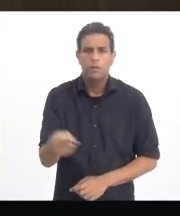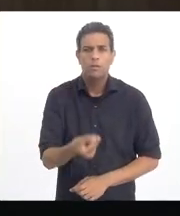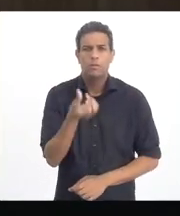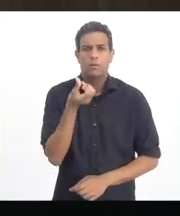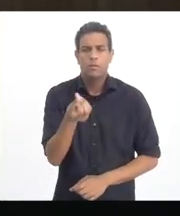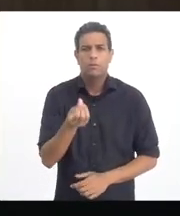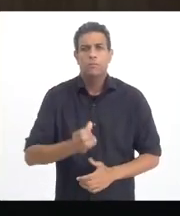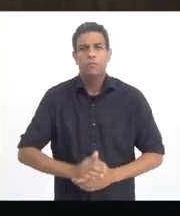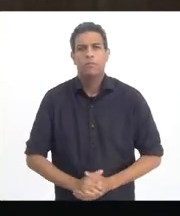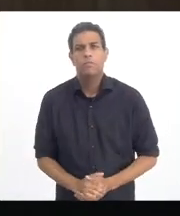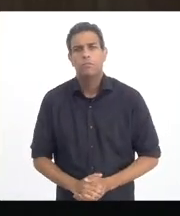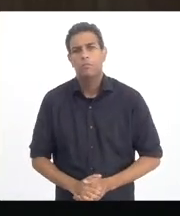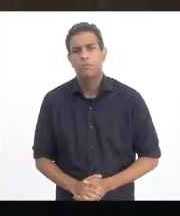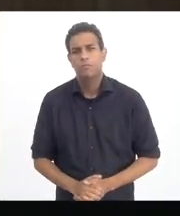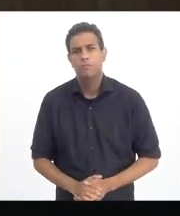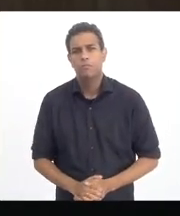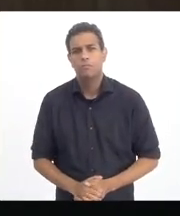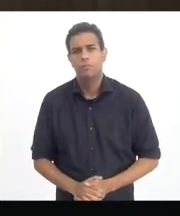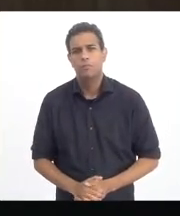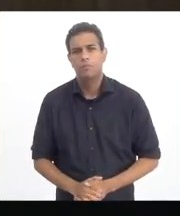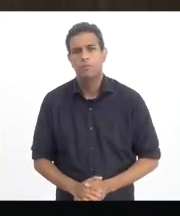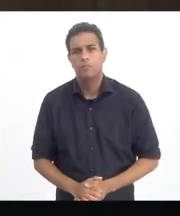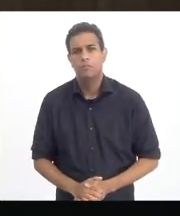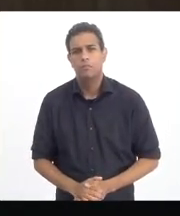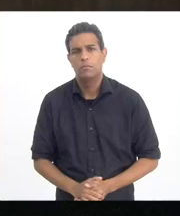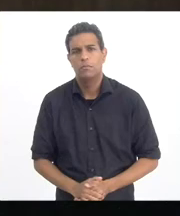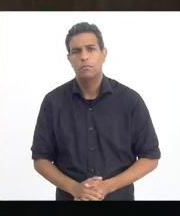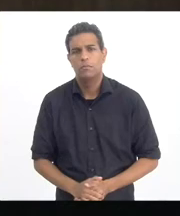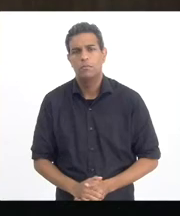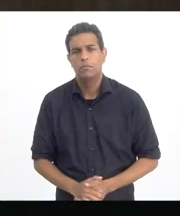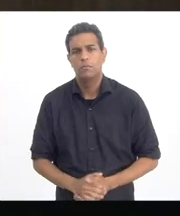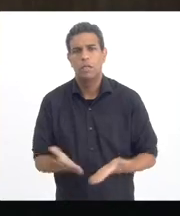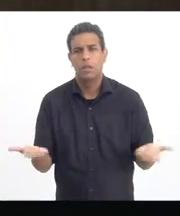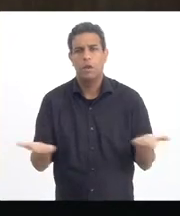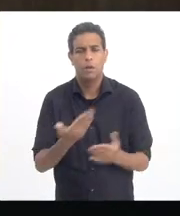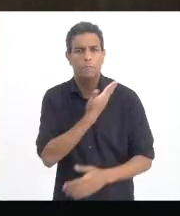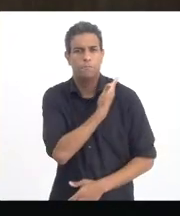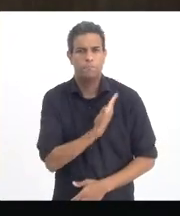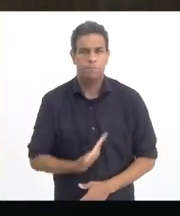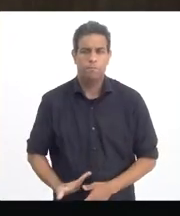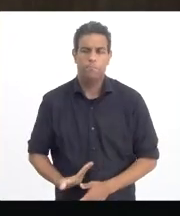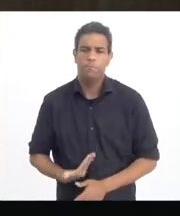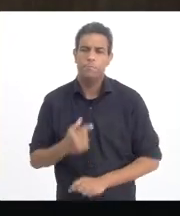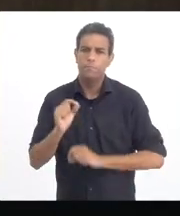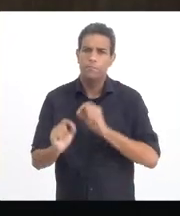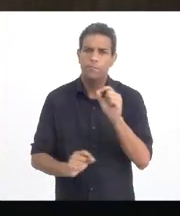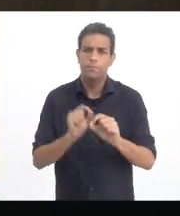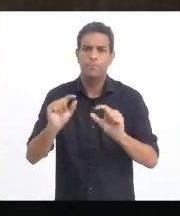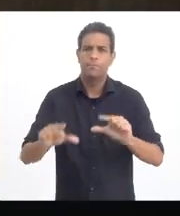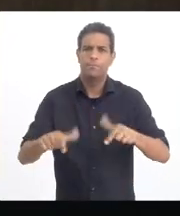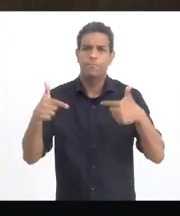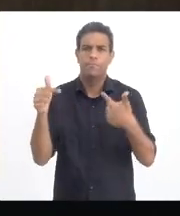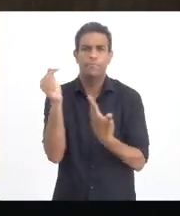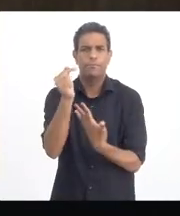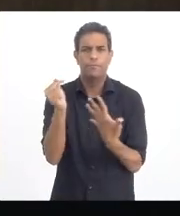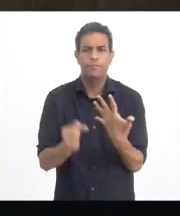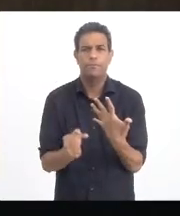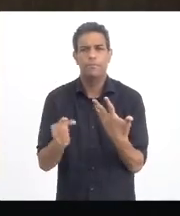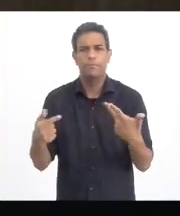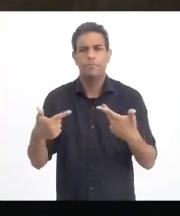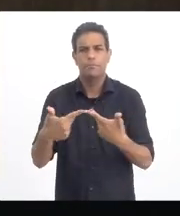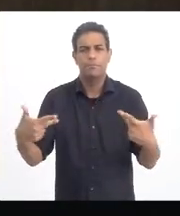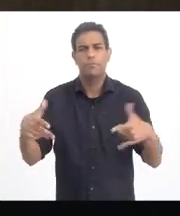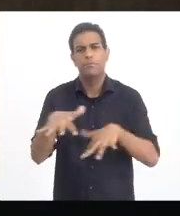10,5%. O que me chama bastante atenção, presidente, é que quando o Estado, na hora de aplicar